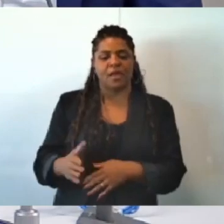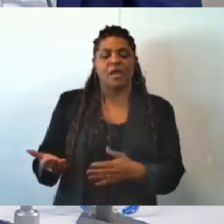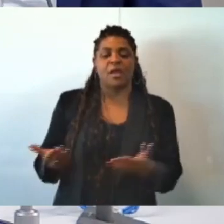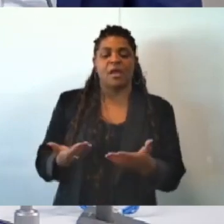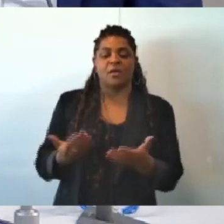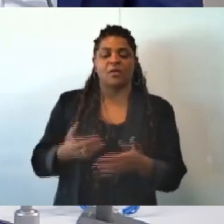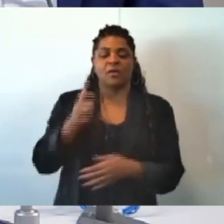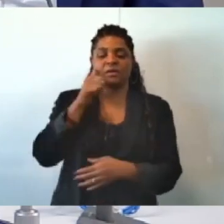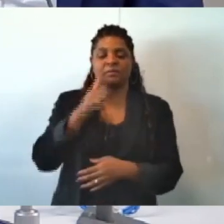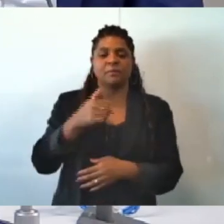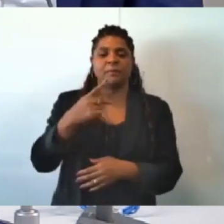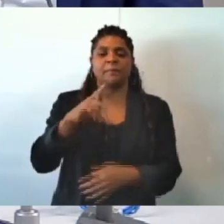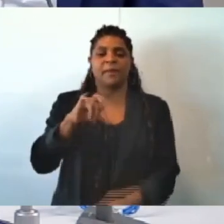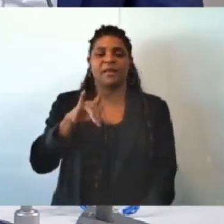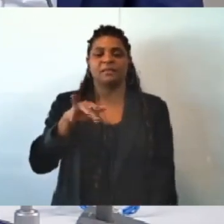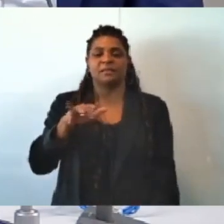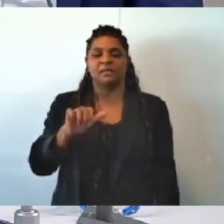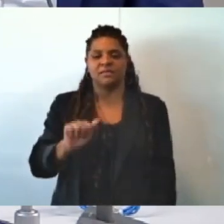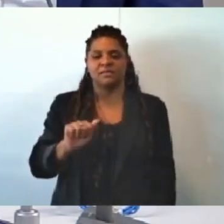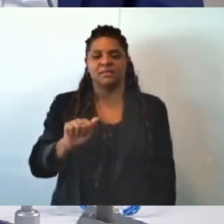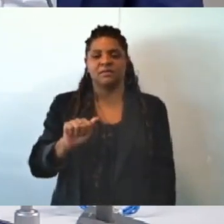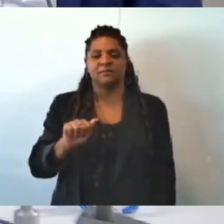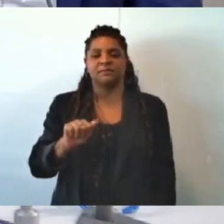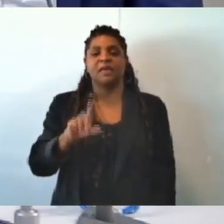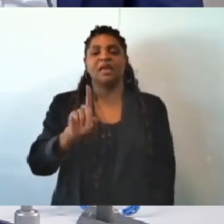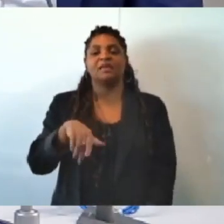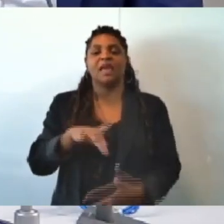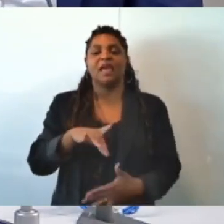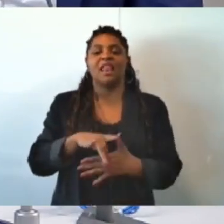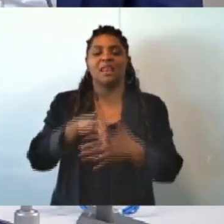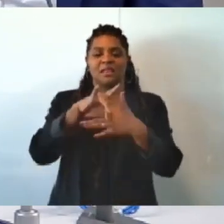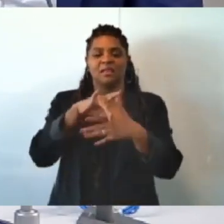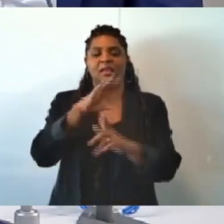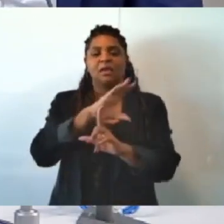Vontade. Aperta esse botãozinho aí nesse aparelho. Isso.